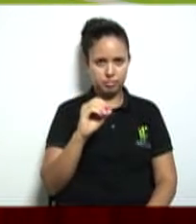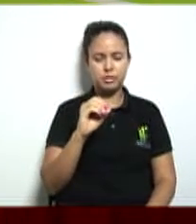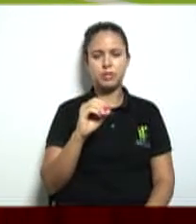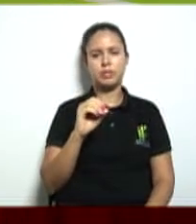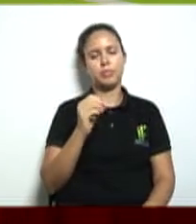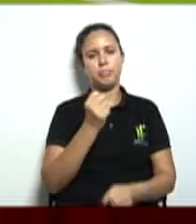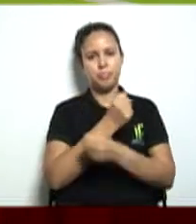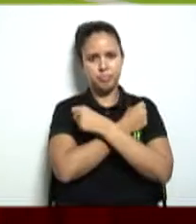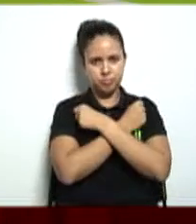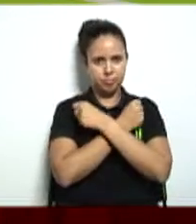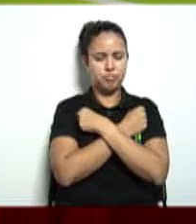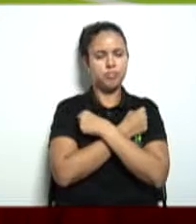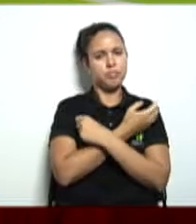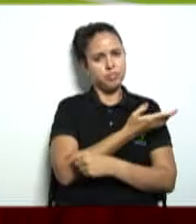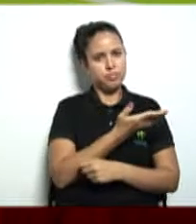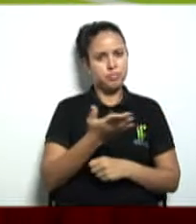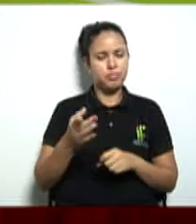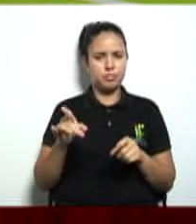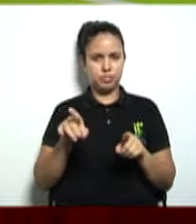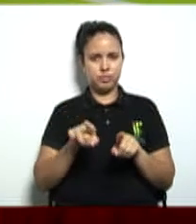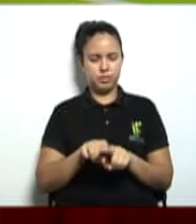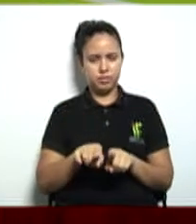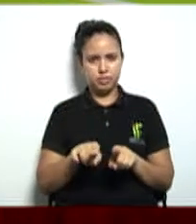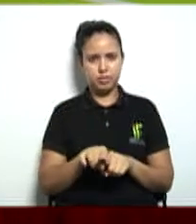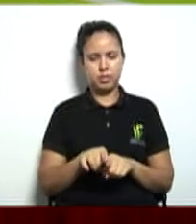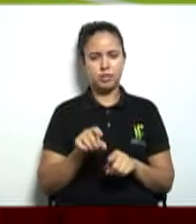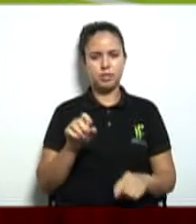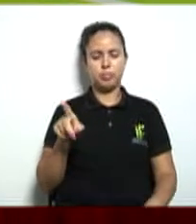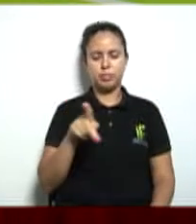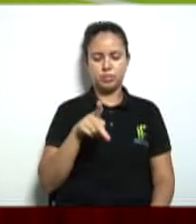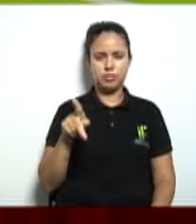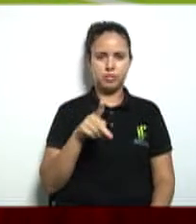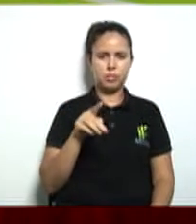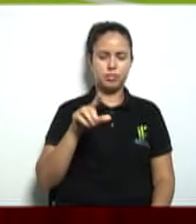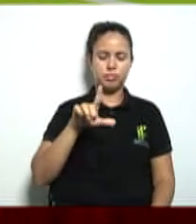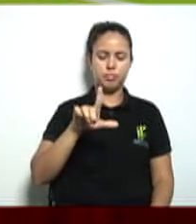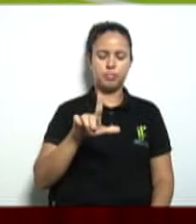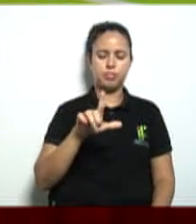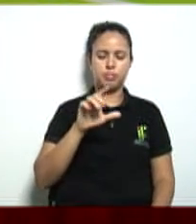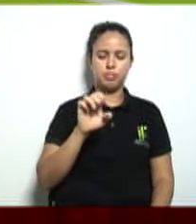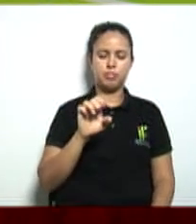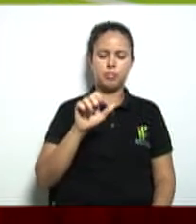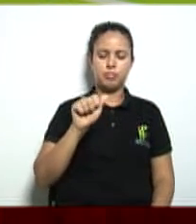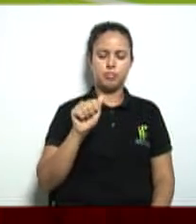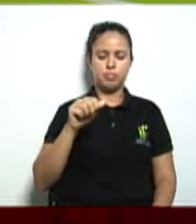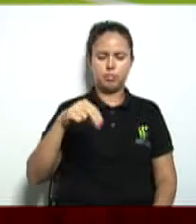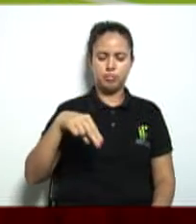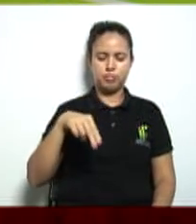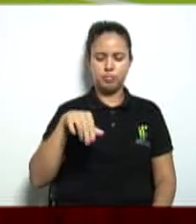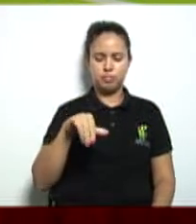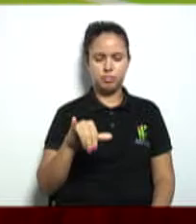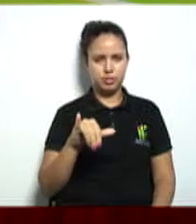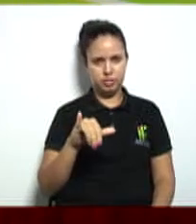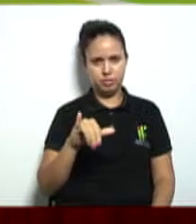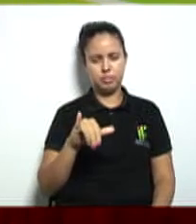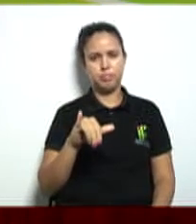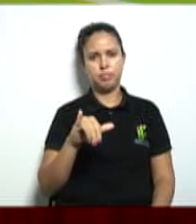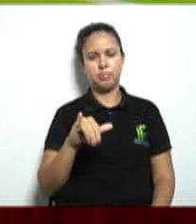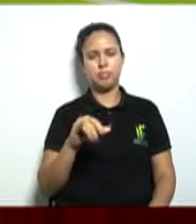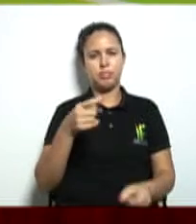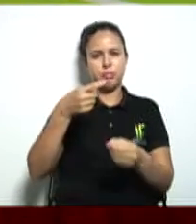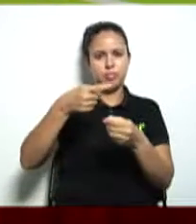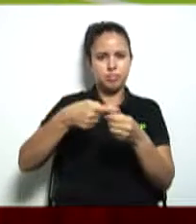né? E temos também a professora Leane, lá da escola Celso Ferreira da Cunha, do distrito